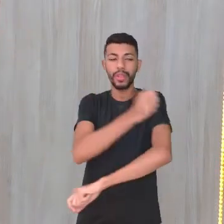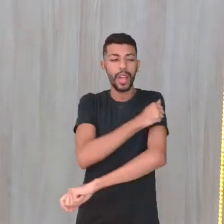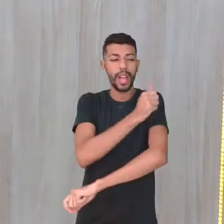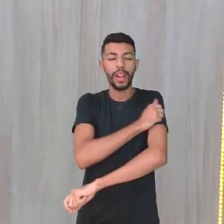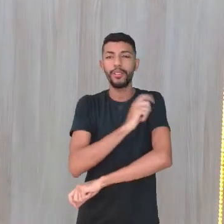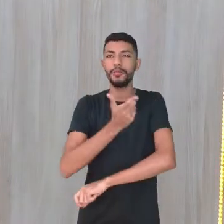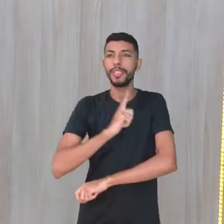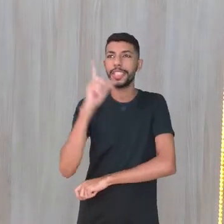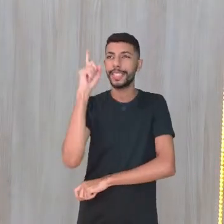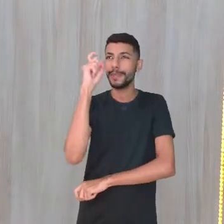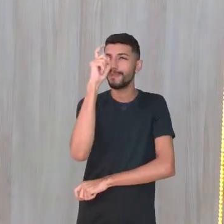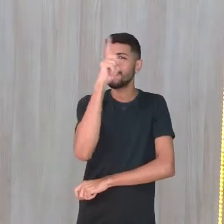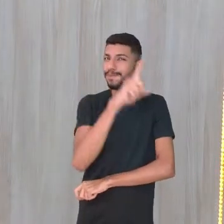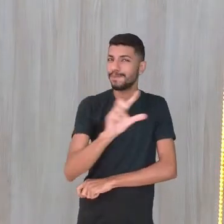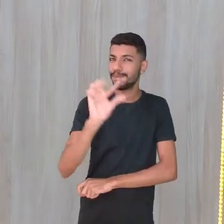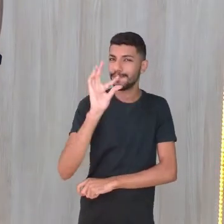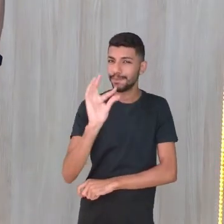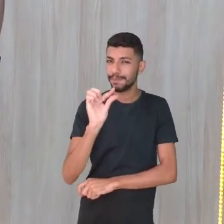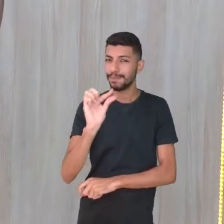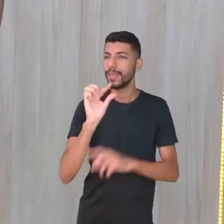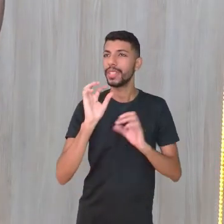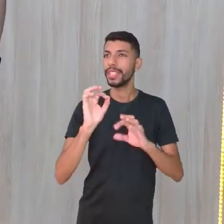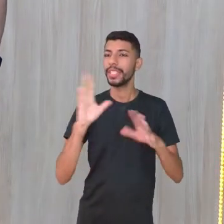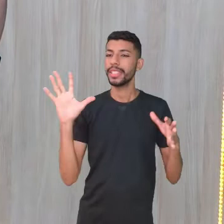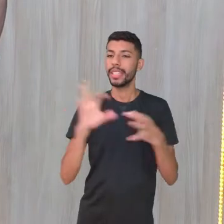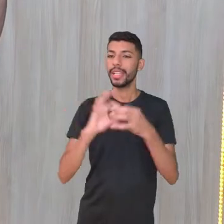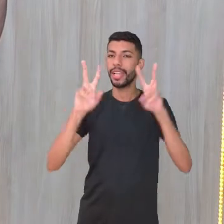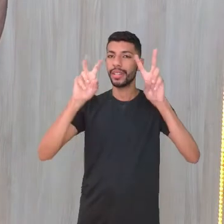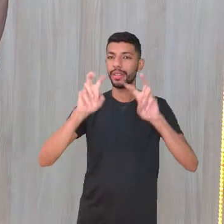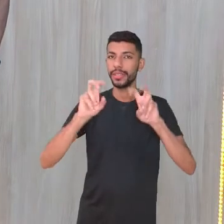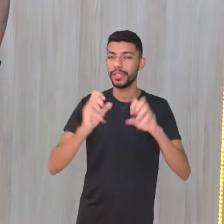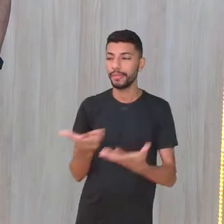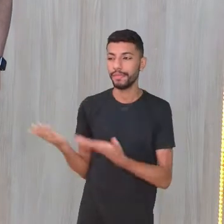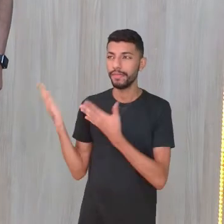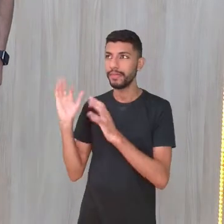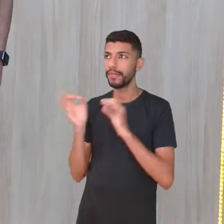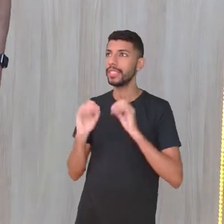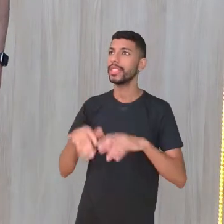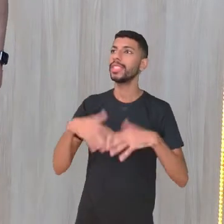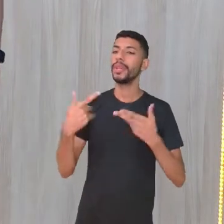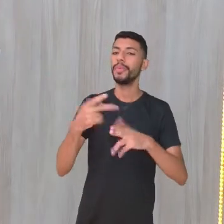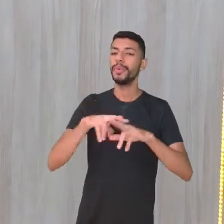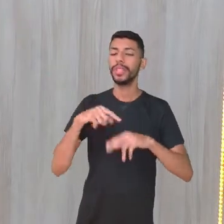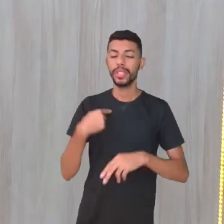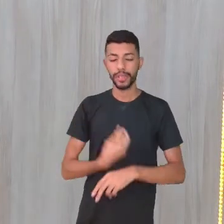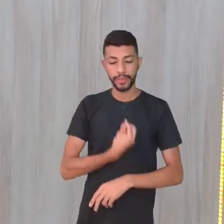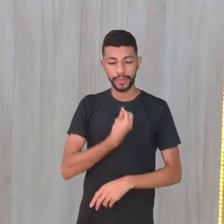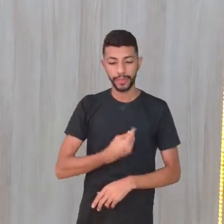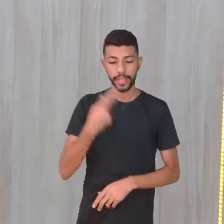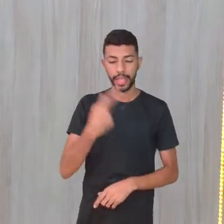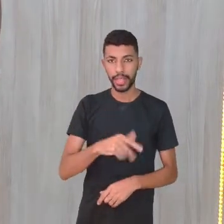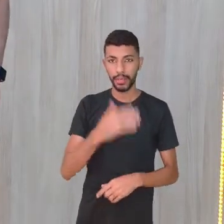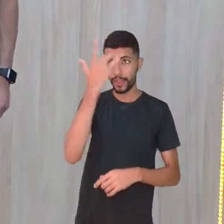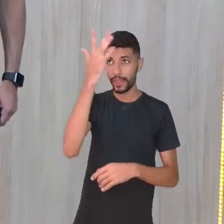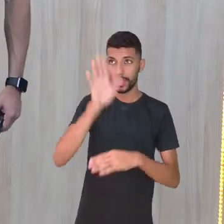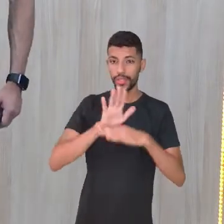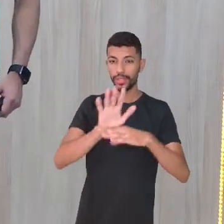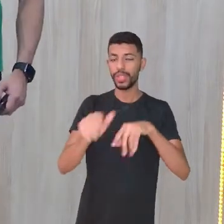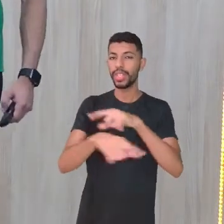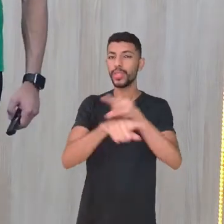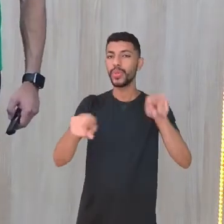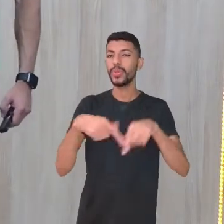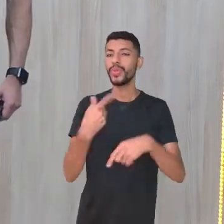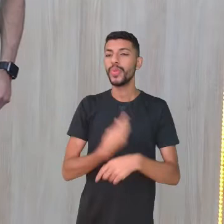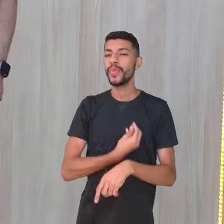de dificuldade em relação a essa temática, então eu estou aqui para isso, para facilitar aí a sua vida, beleza?